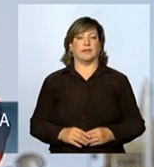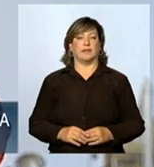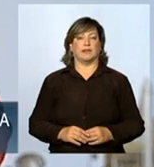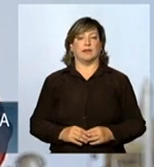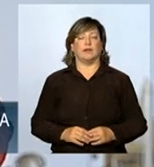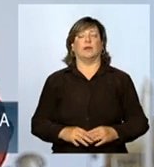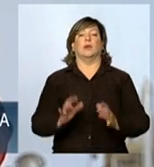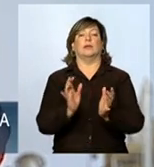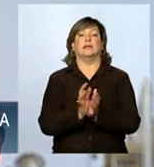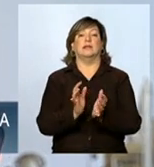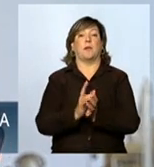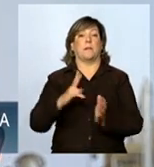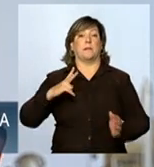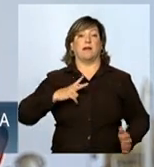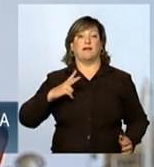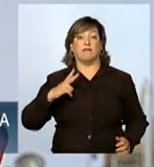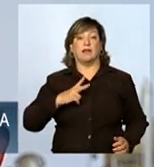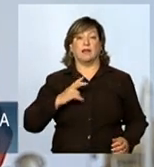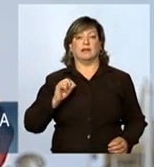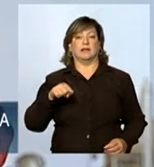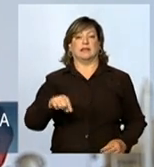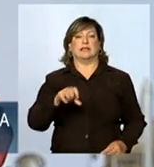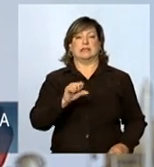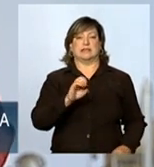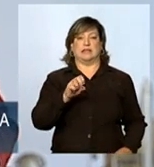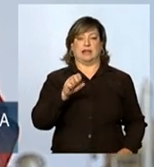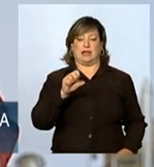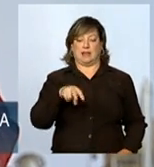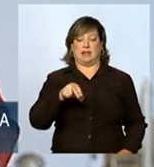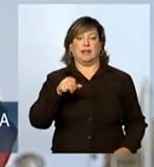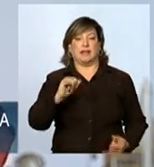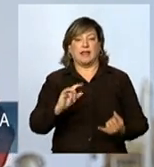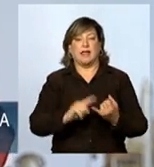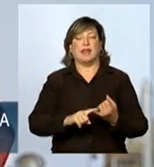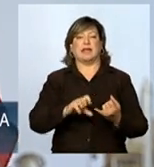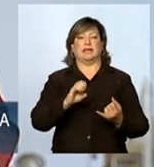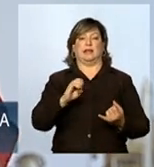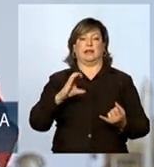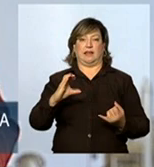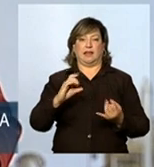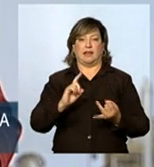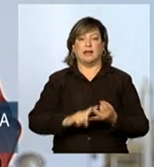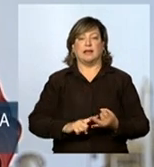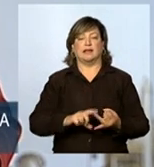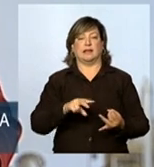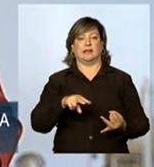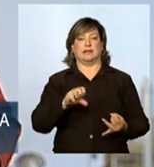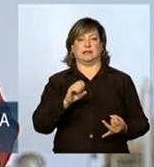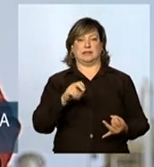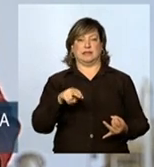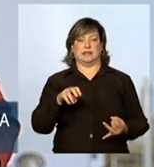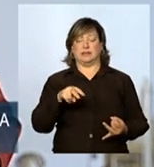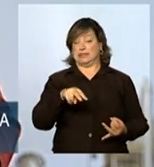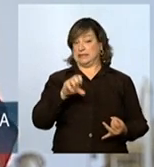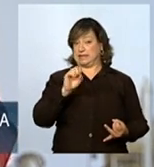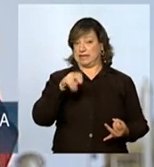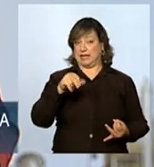o setor privado, através do SENAI, do SENAC, do SENAR, do